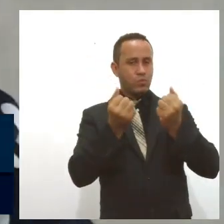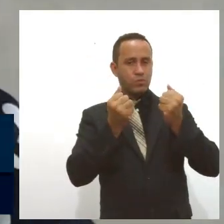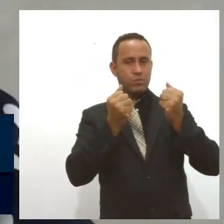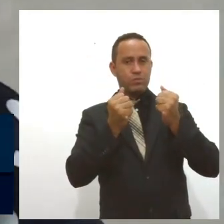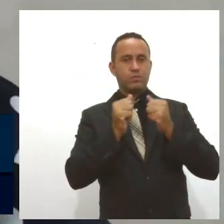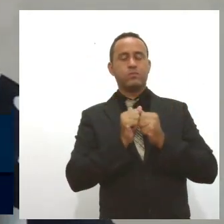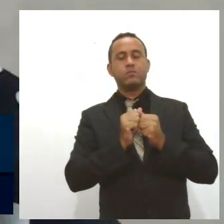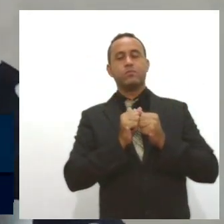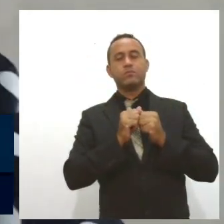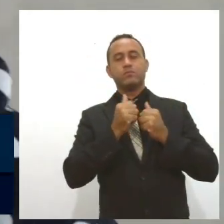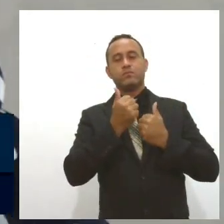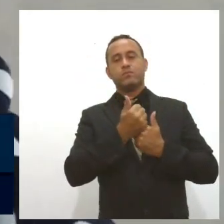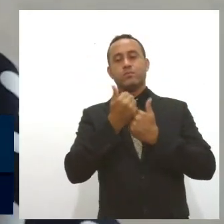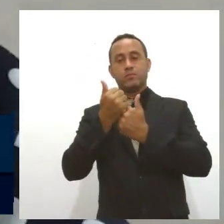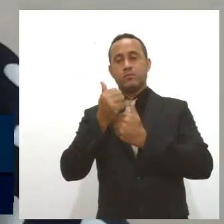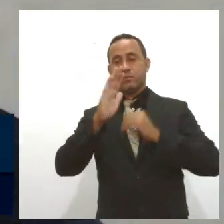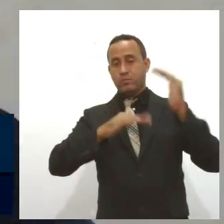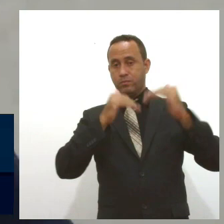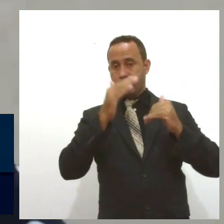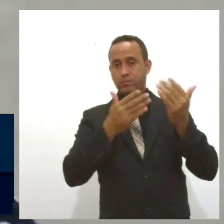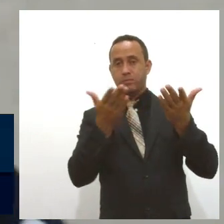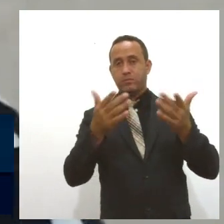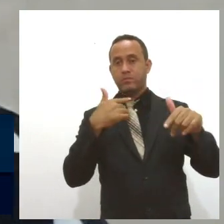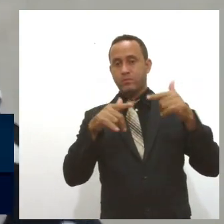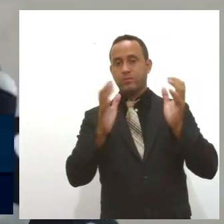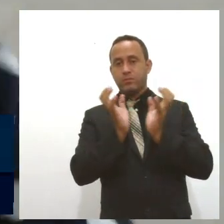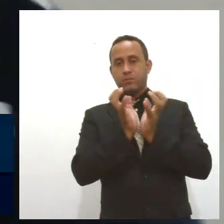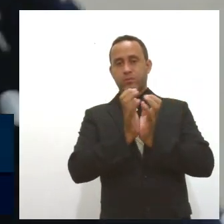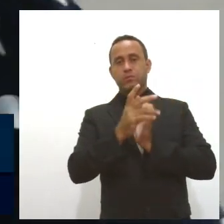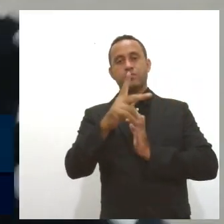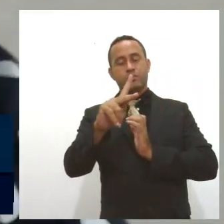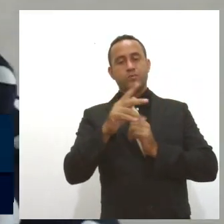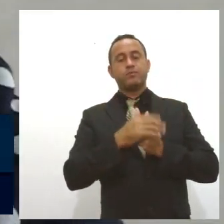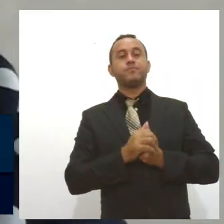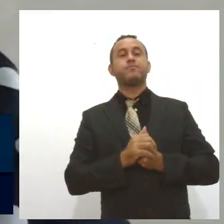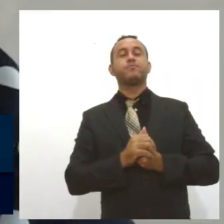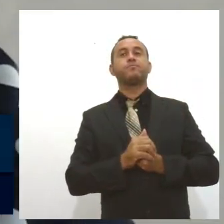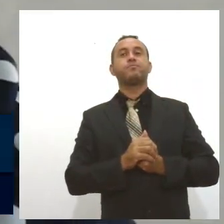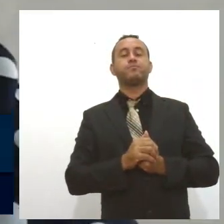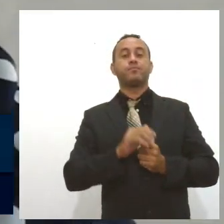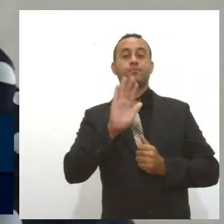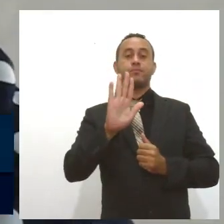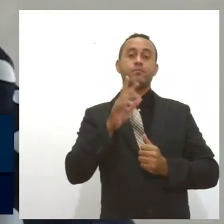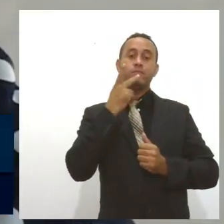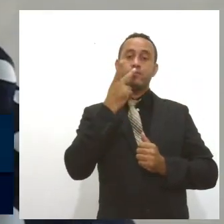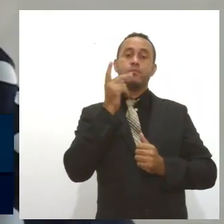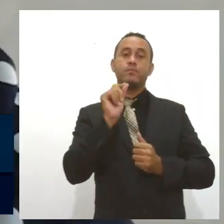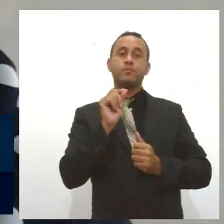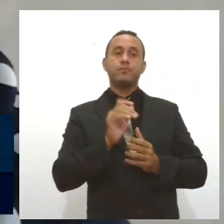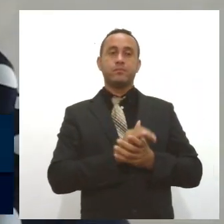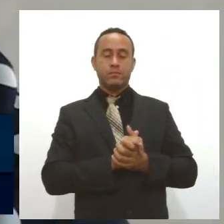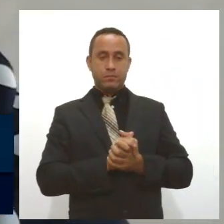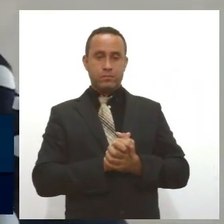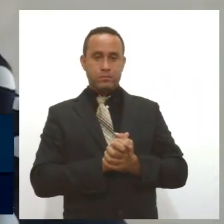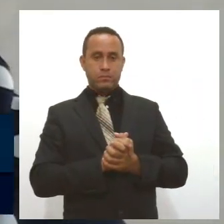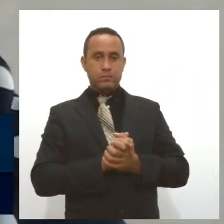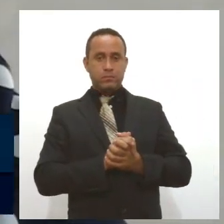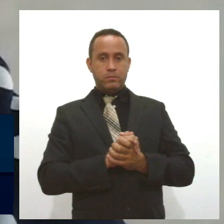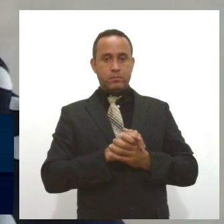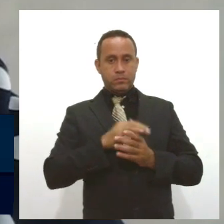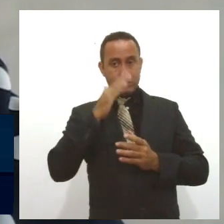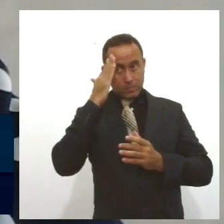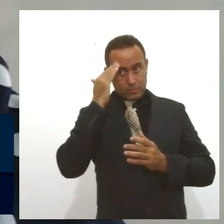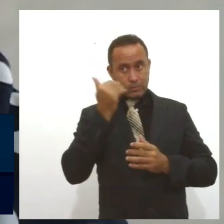seus assessores, toda a sua equipe. Mas dizer assim, sabe bem